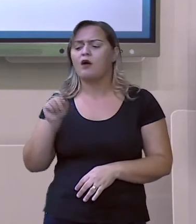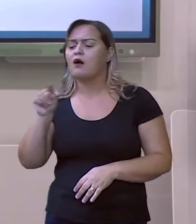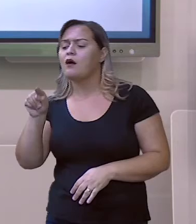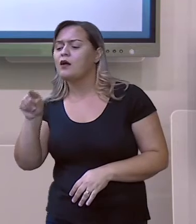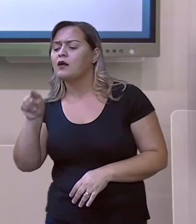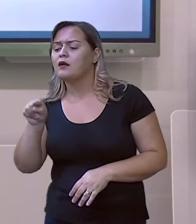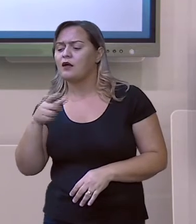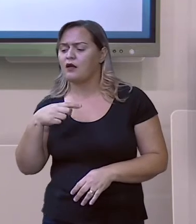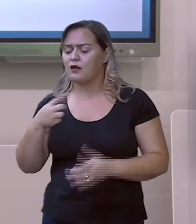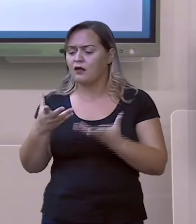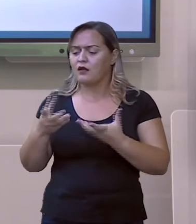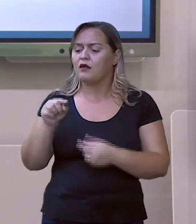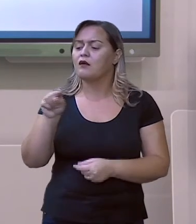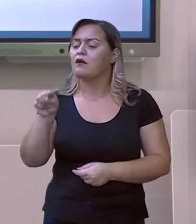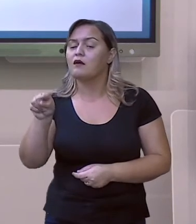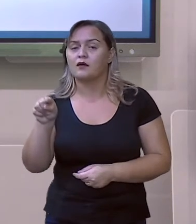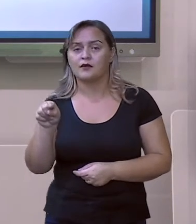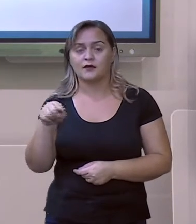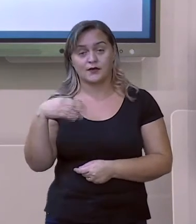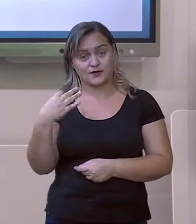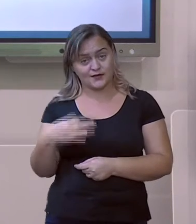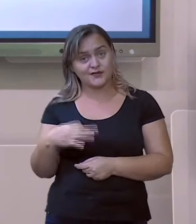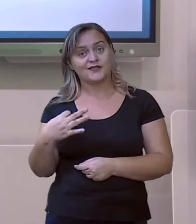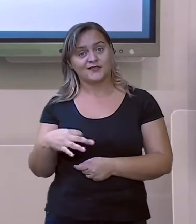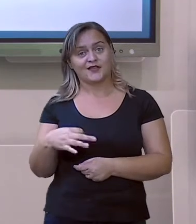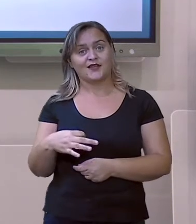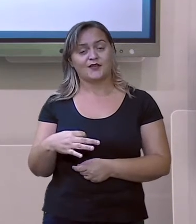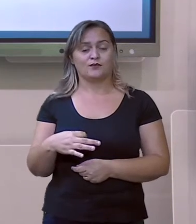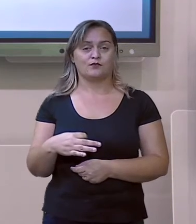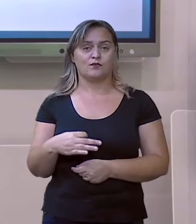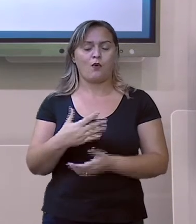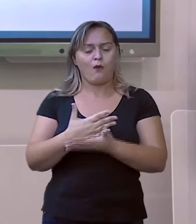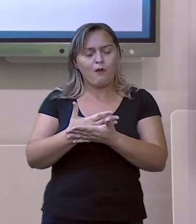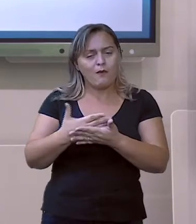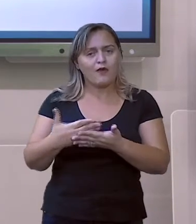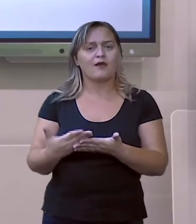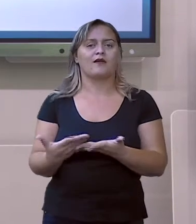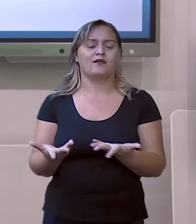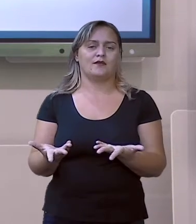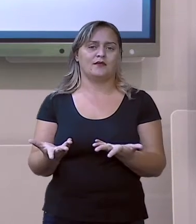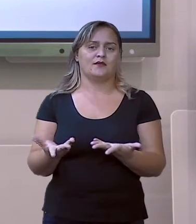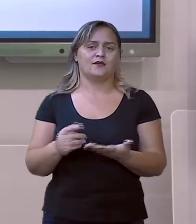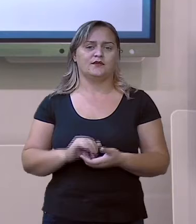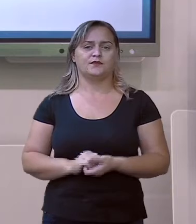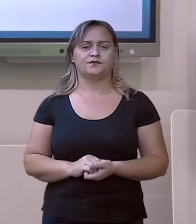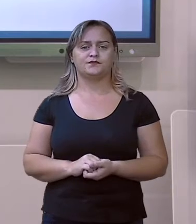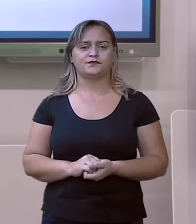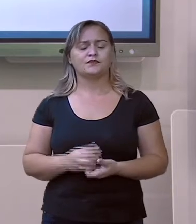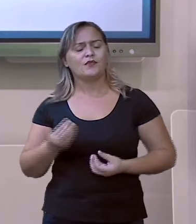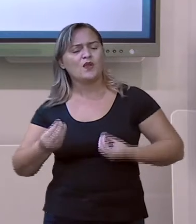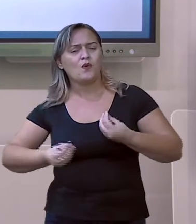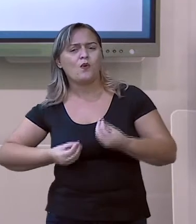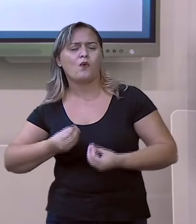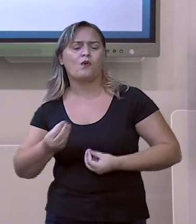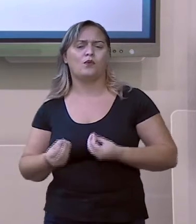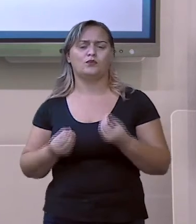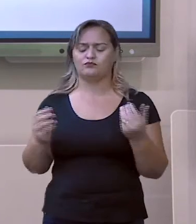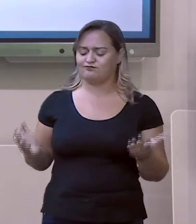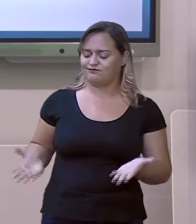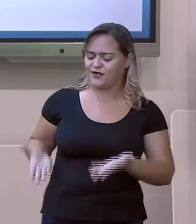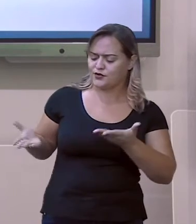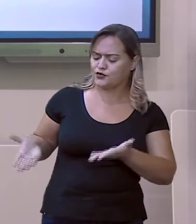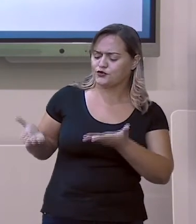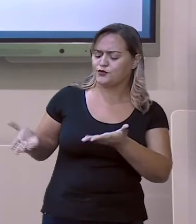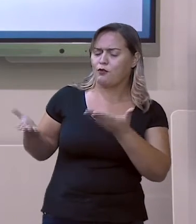com ele, entre ele, e as pessoas que convivem. E o que eu posso fazer então para poder estimular meu